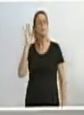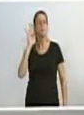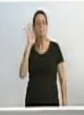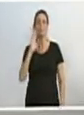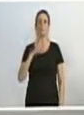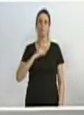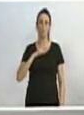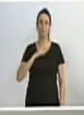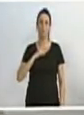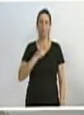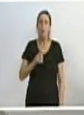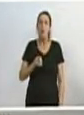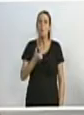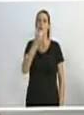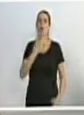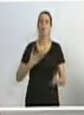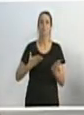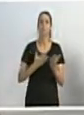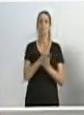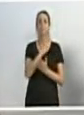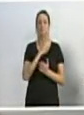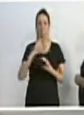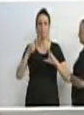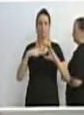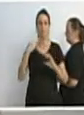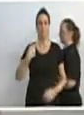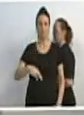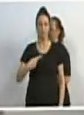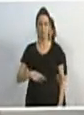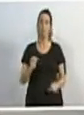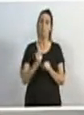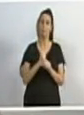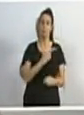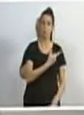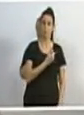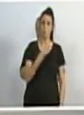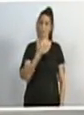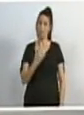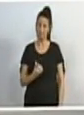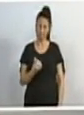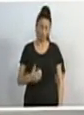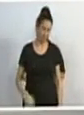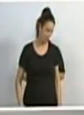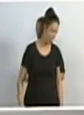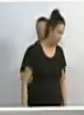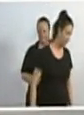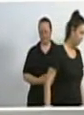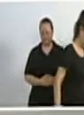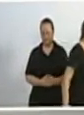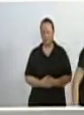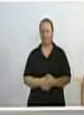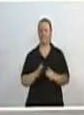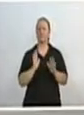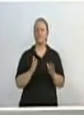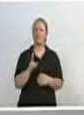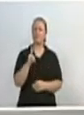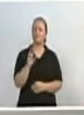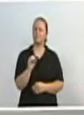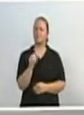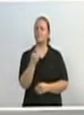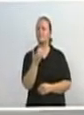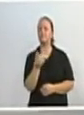em vias de aprovar aqui nesta Casa Legislativa. Em 2016, no jantar, já praticamente comemorávamos essa